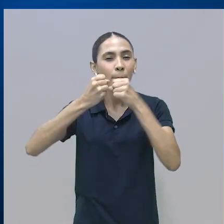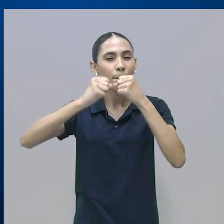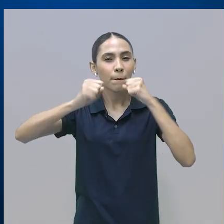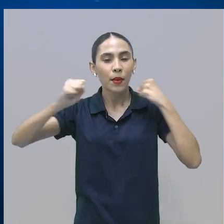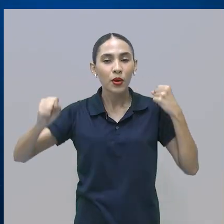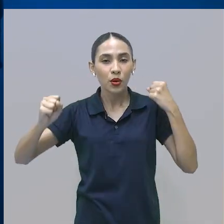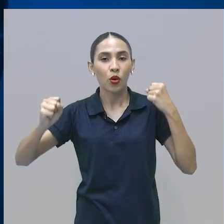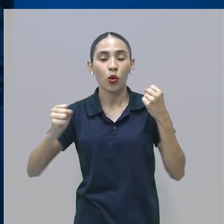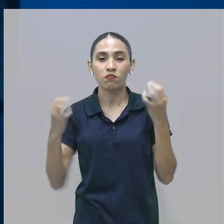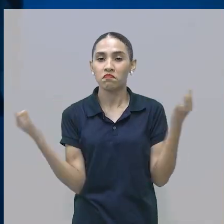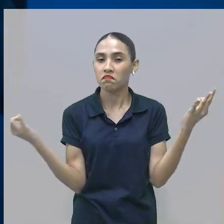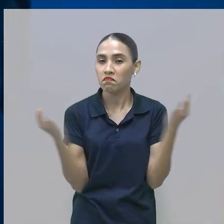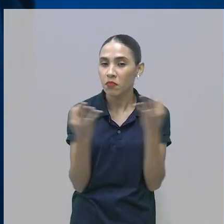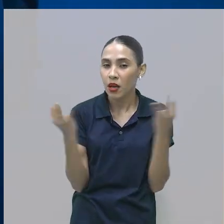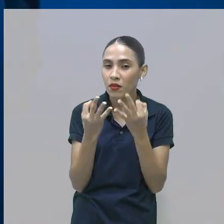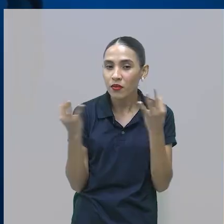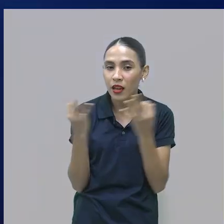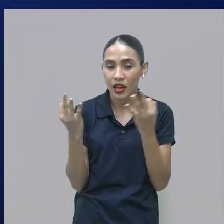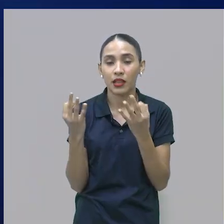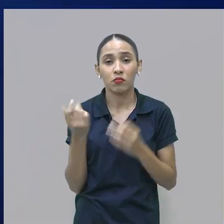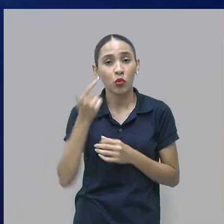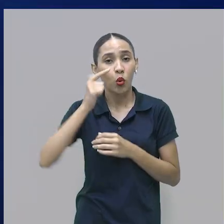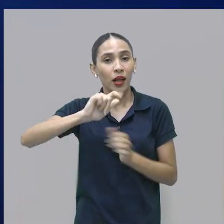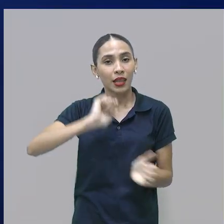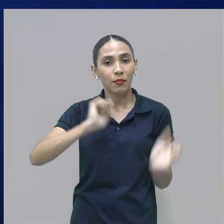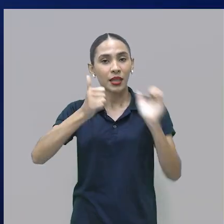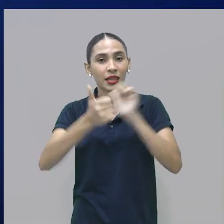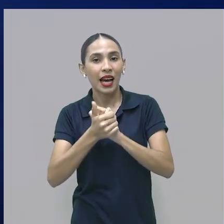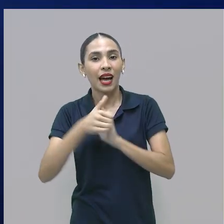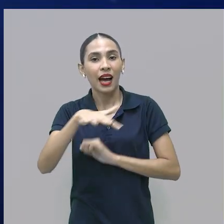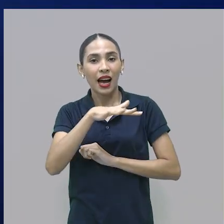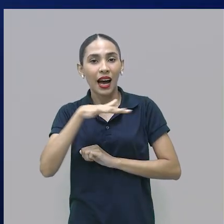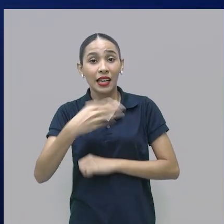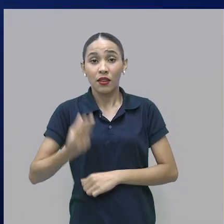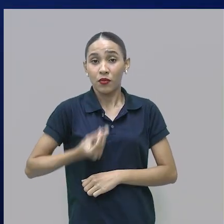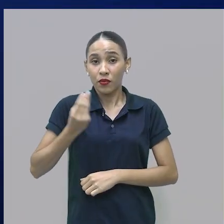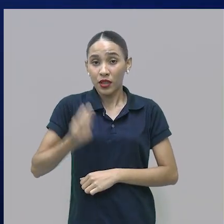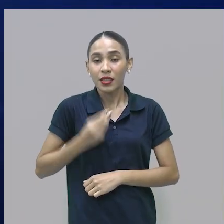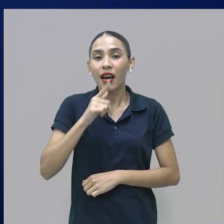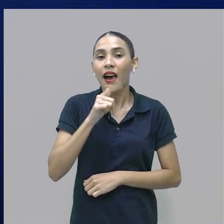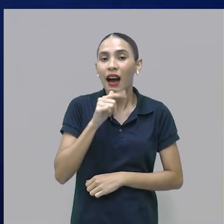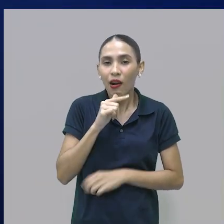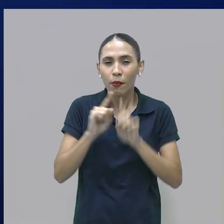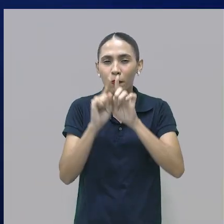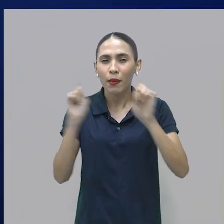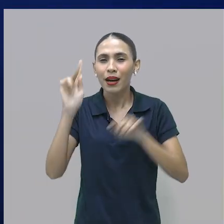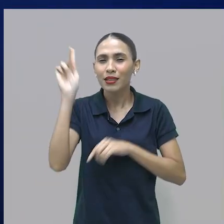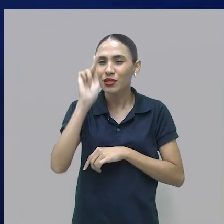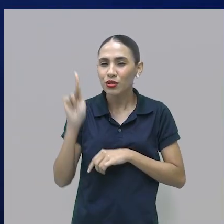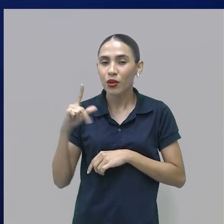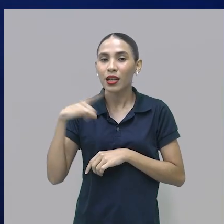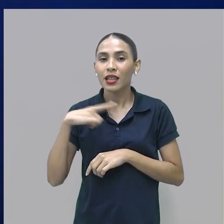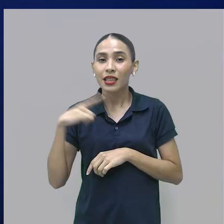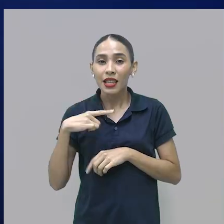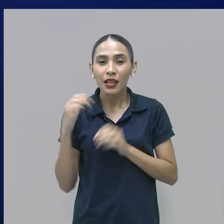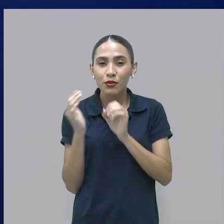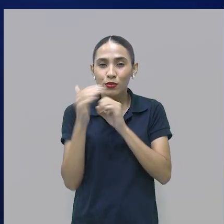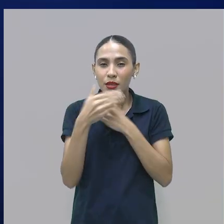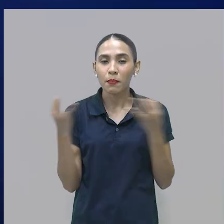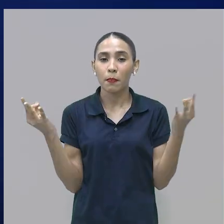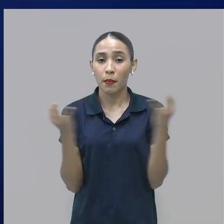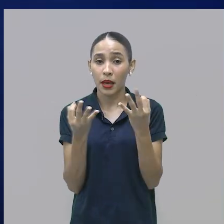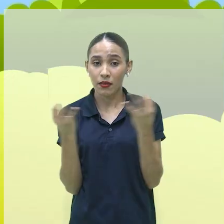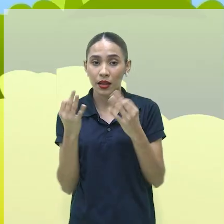planeta. Majestosa, completamente adaptada à vida marinha. Mas sua história esconde um